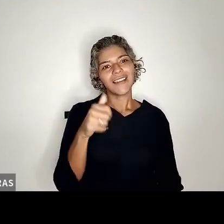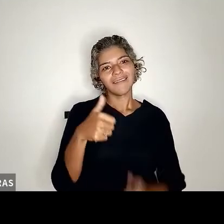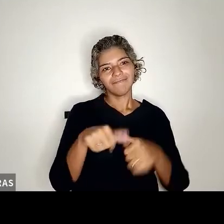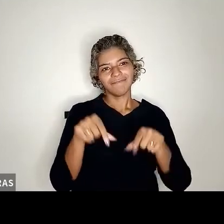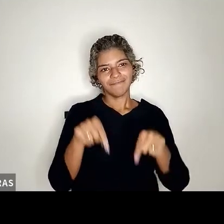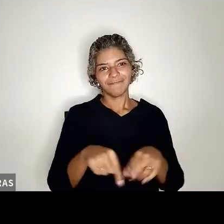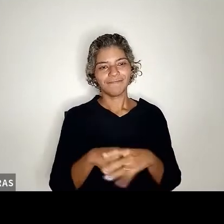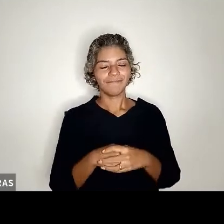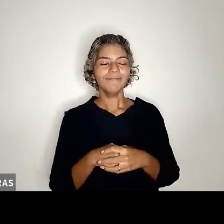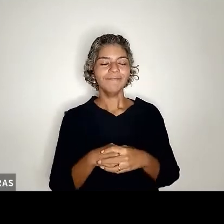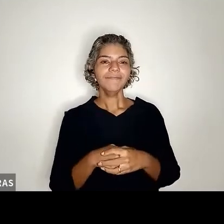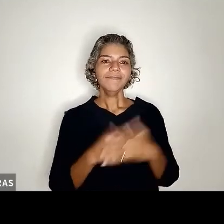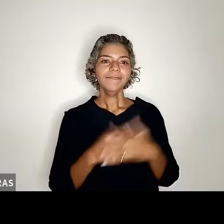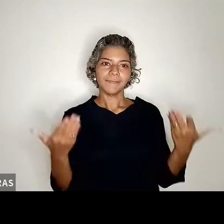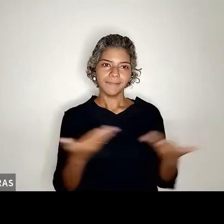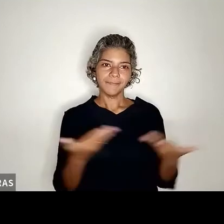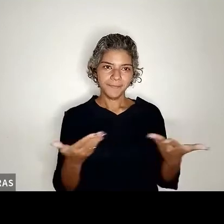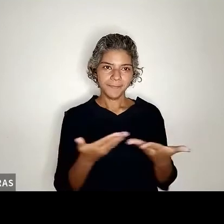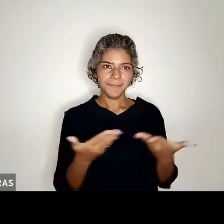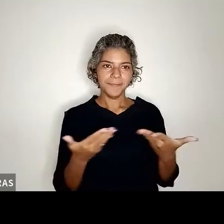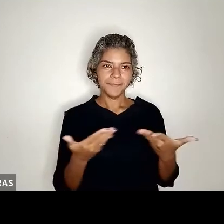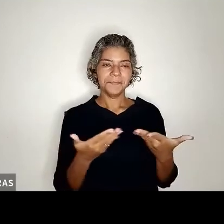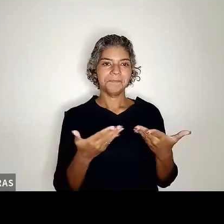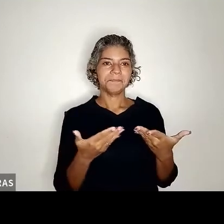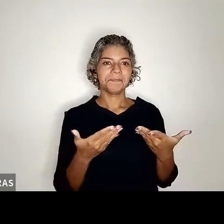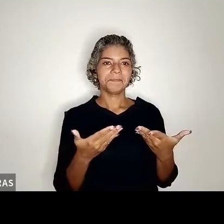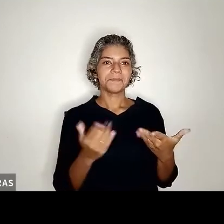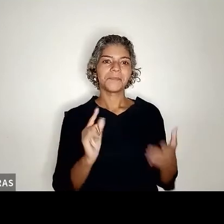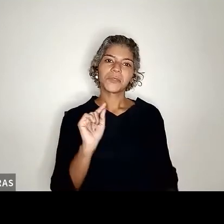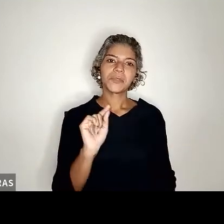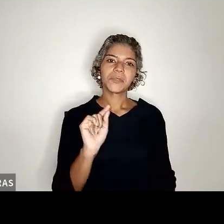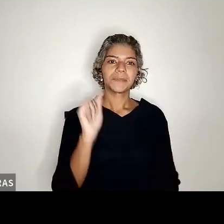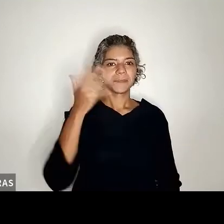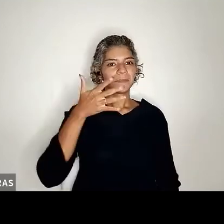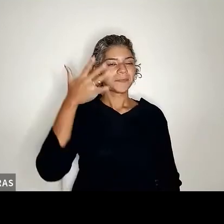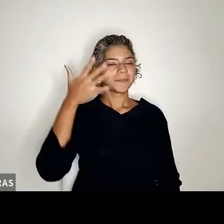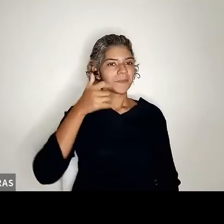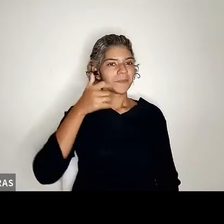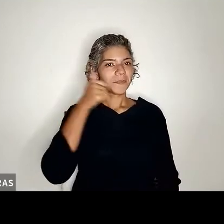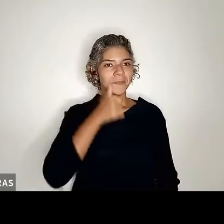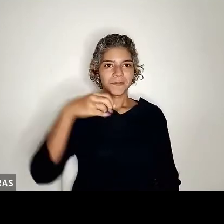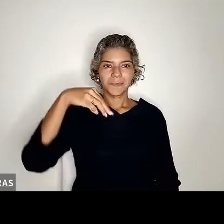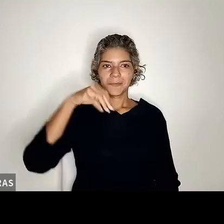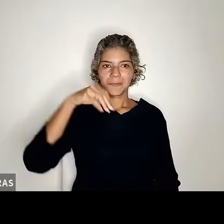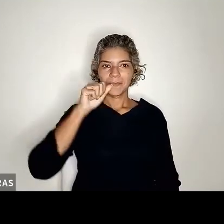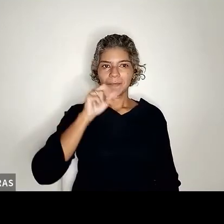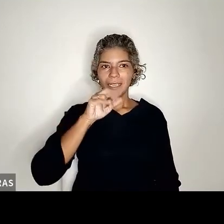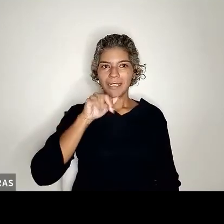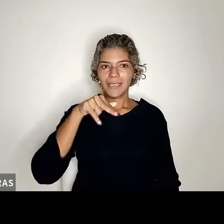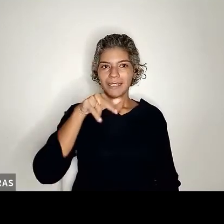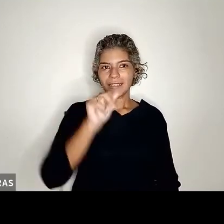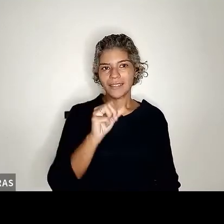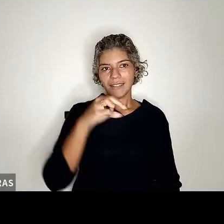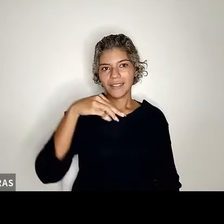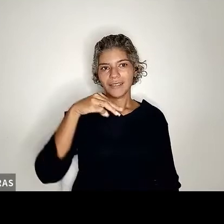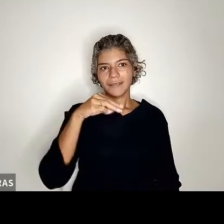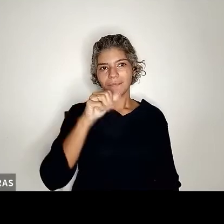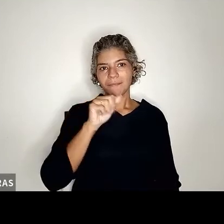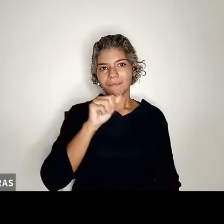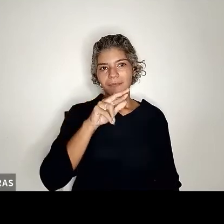Queria passar agora a palavra para Marina Maria, que é jornalista do ICICT, da